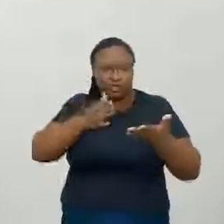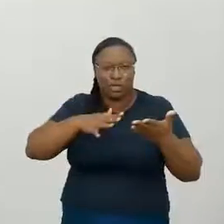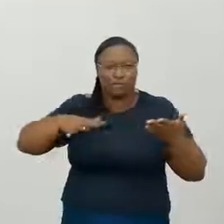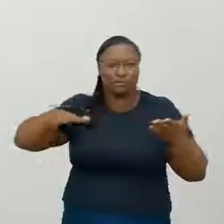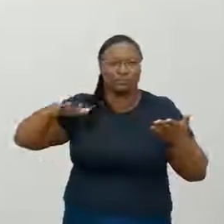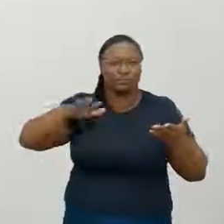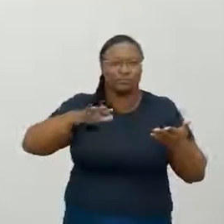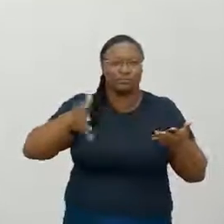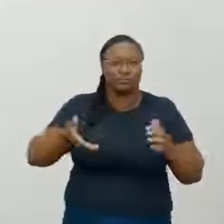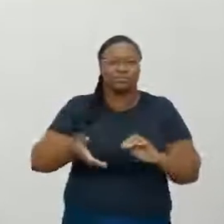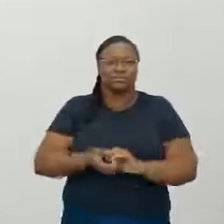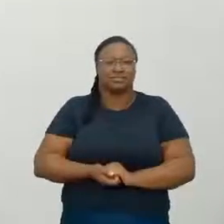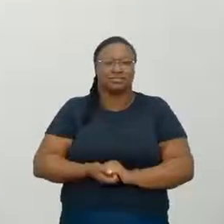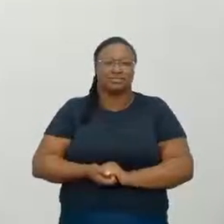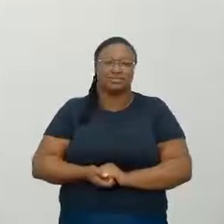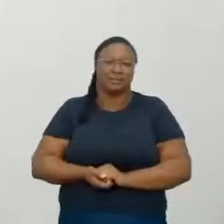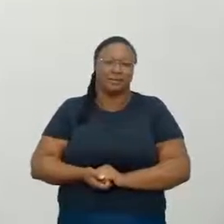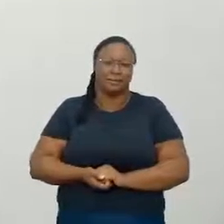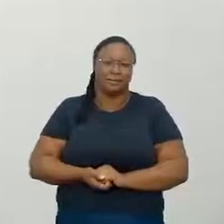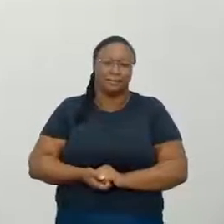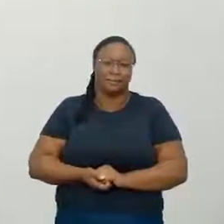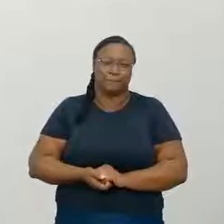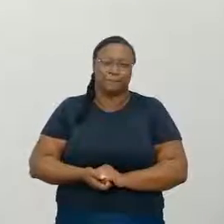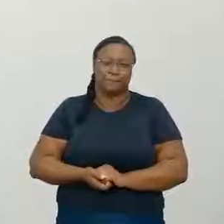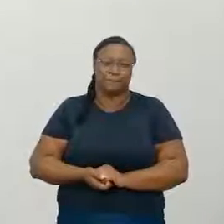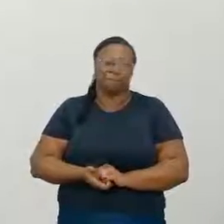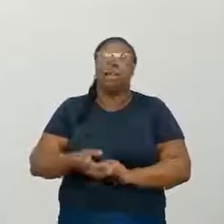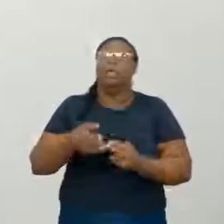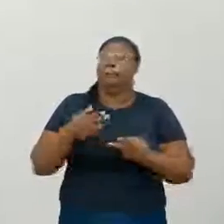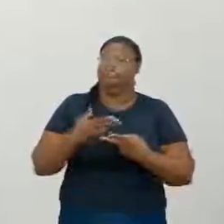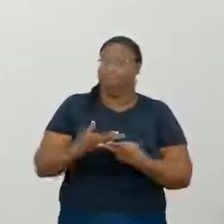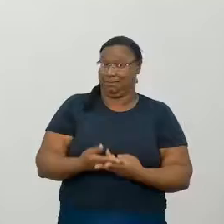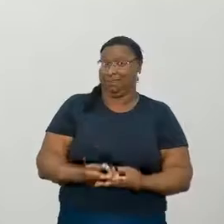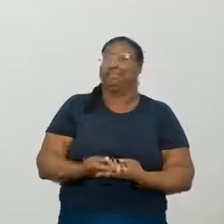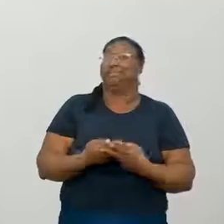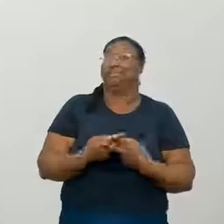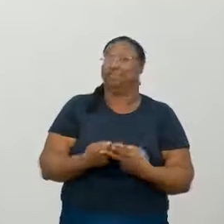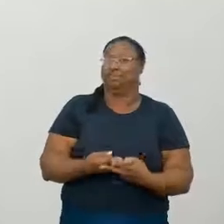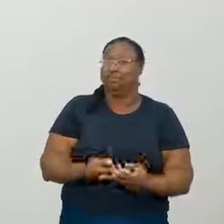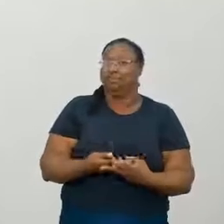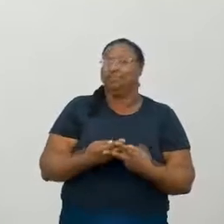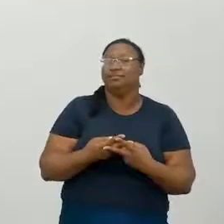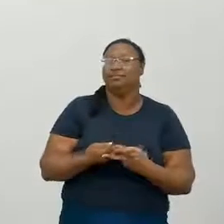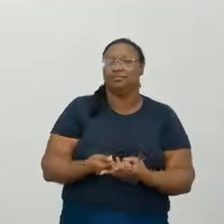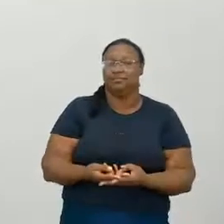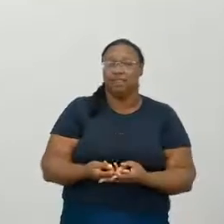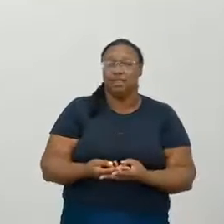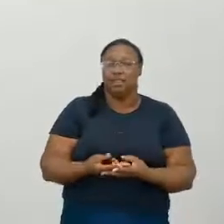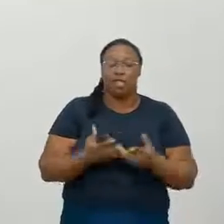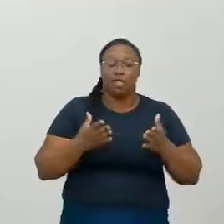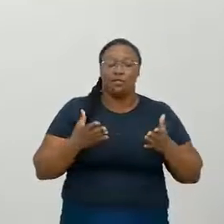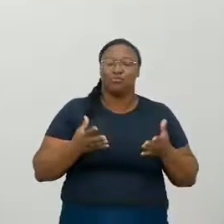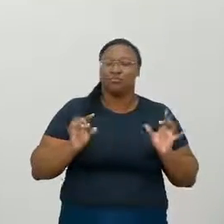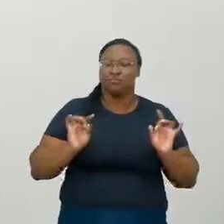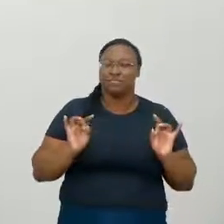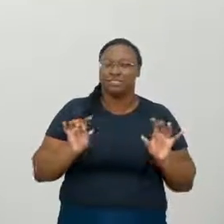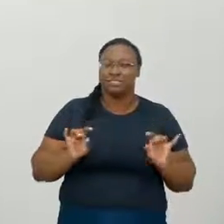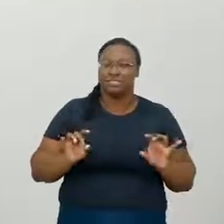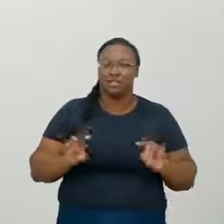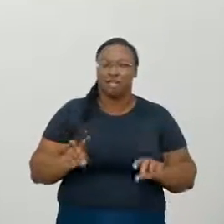né, vou encerrar aqui, né, já que eu agradeço a todos, né, pela paciência, né, por esse momento tão especial da gente.